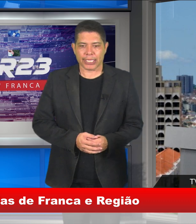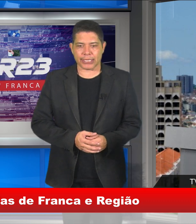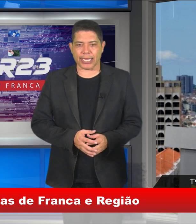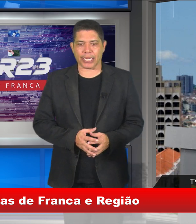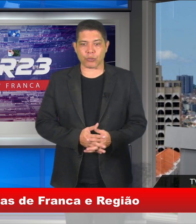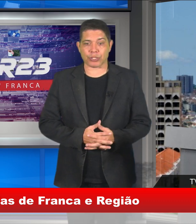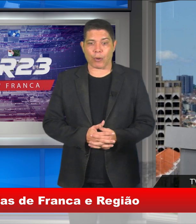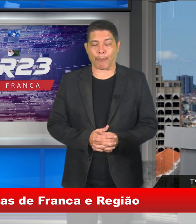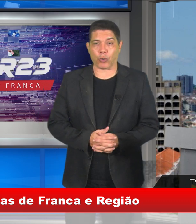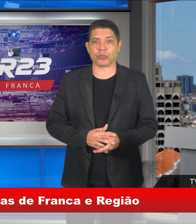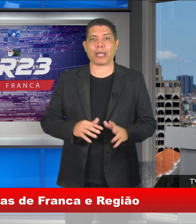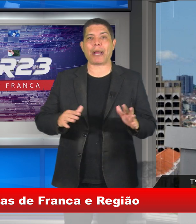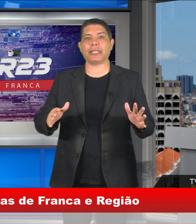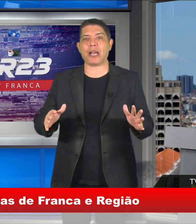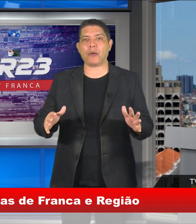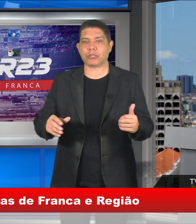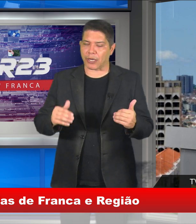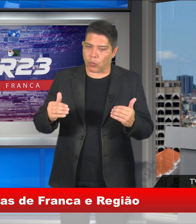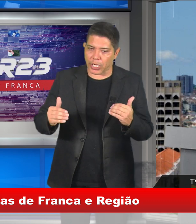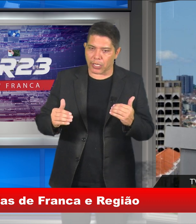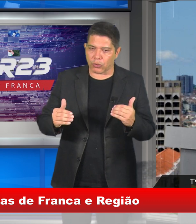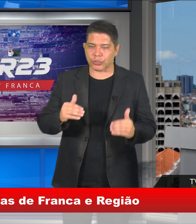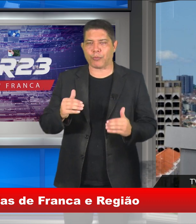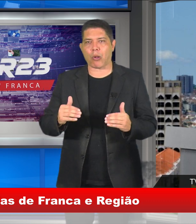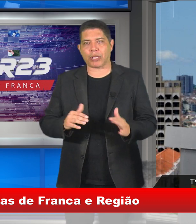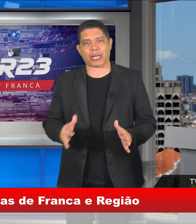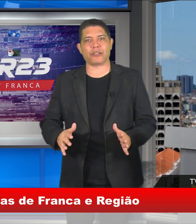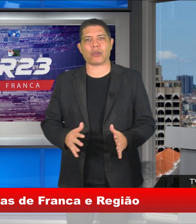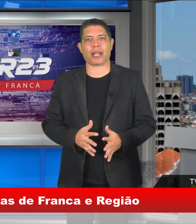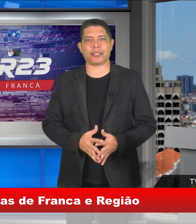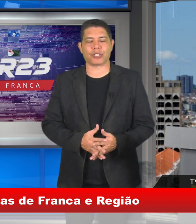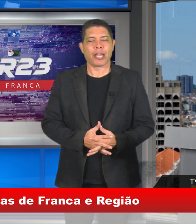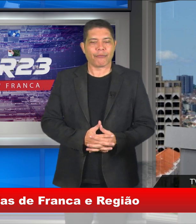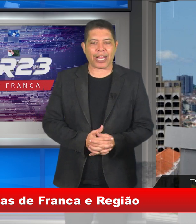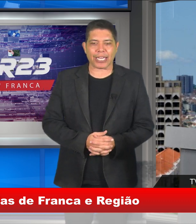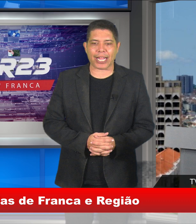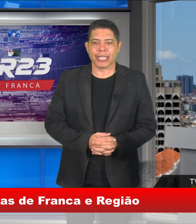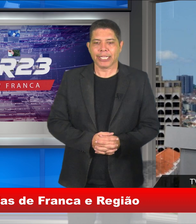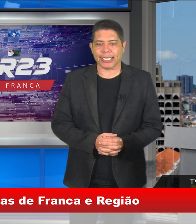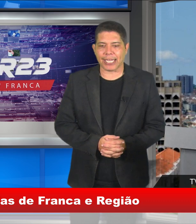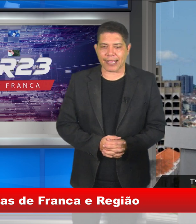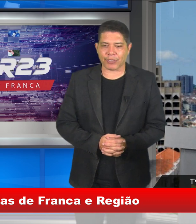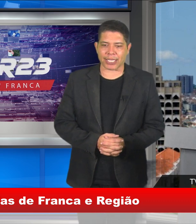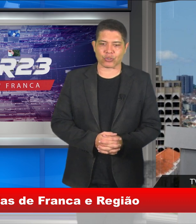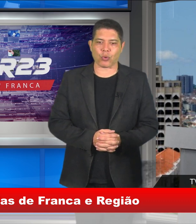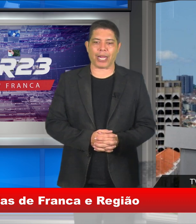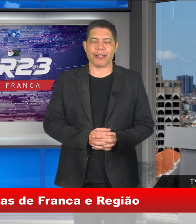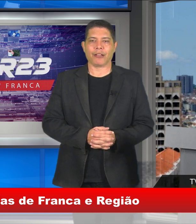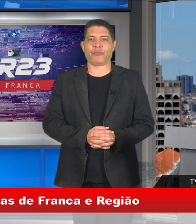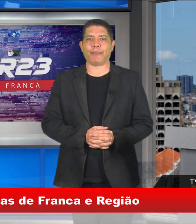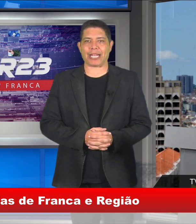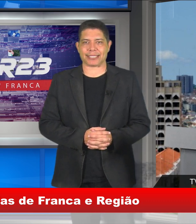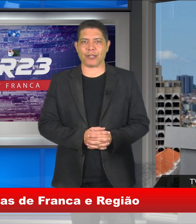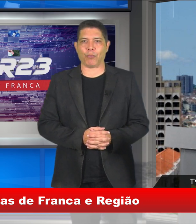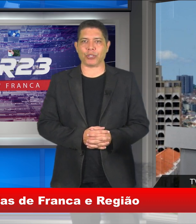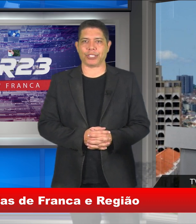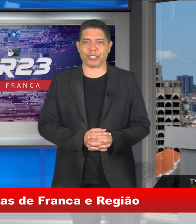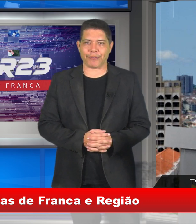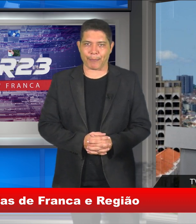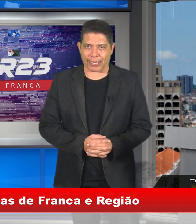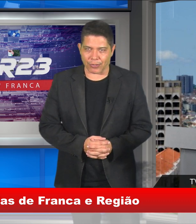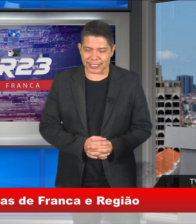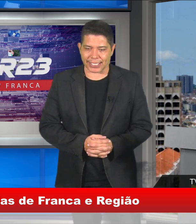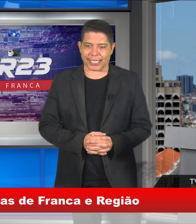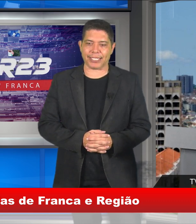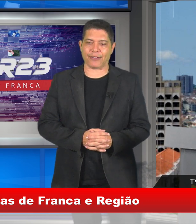Filho e dê aí o seu apoio. Sabadão, tranquilo, de boa, 3 horas, vai lá e leve a sua vibração